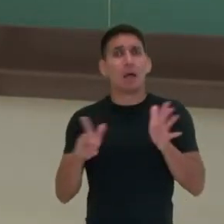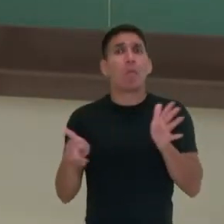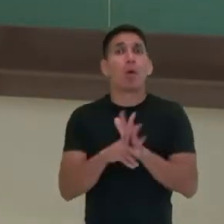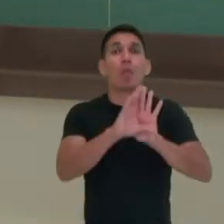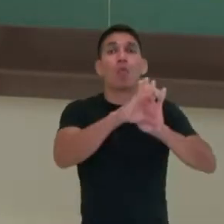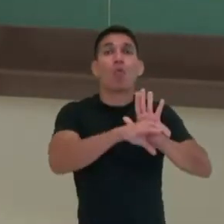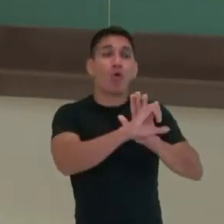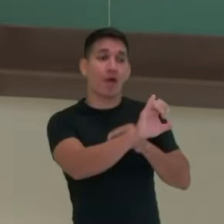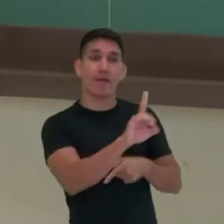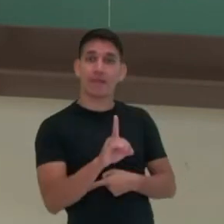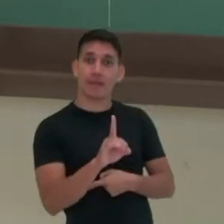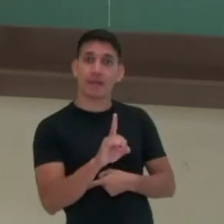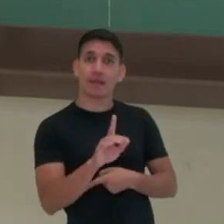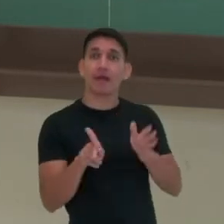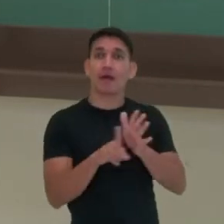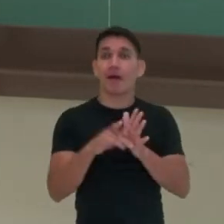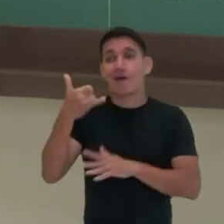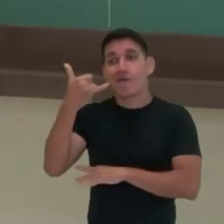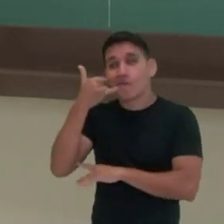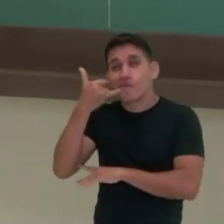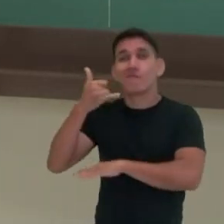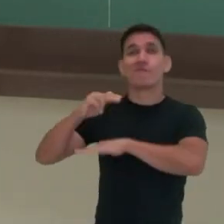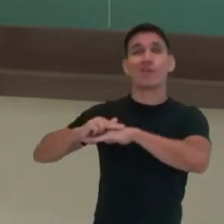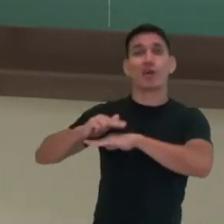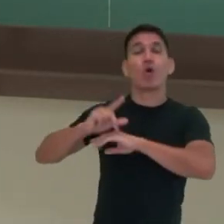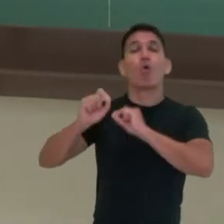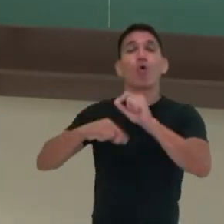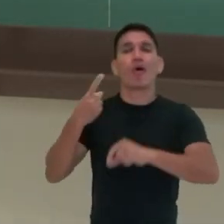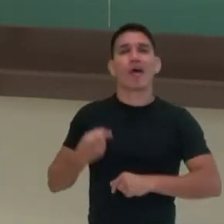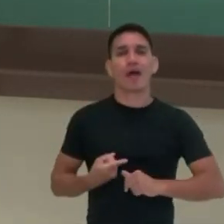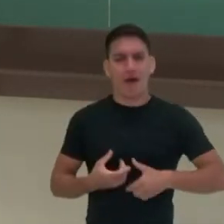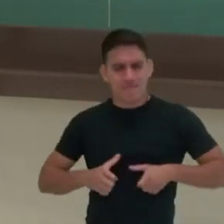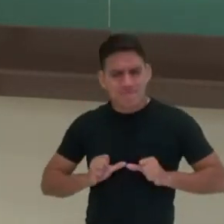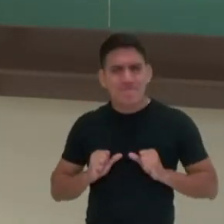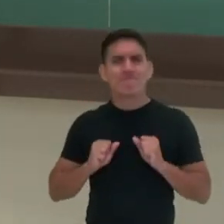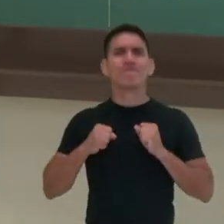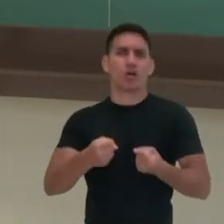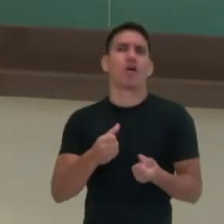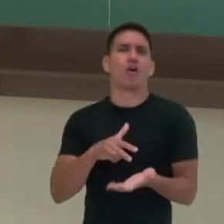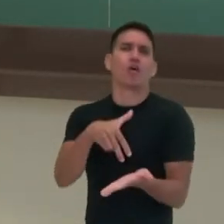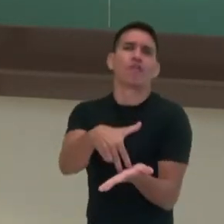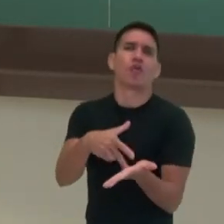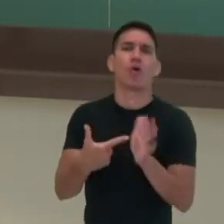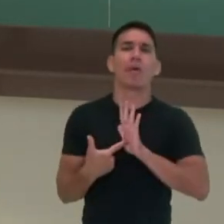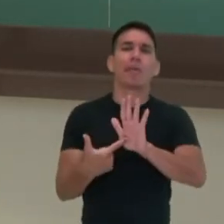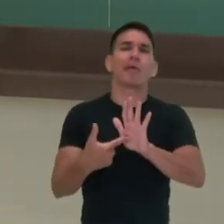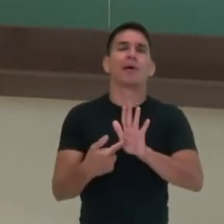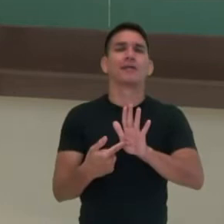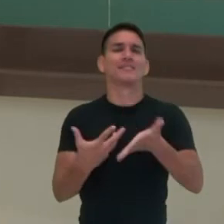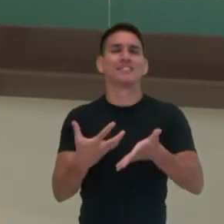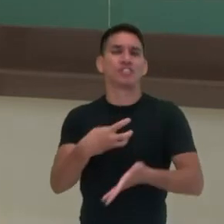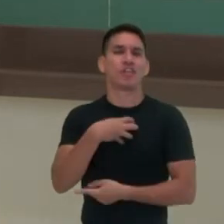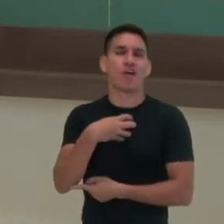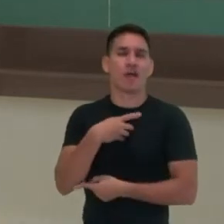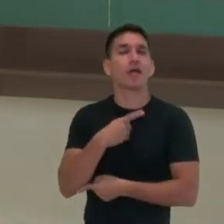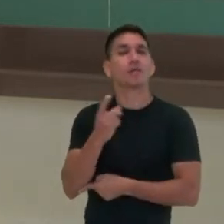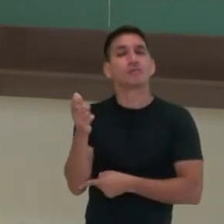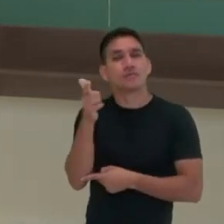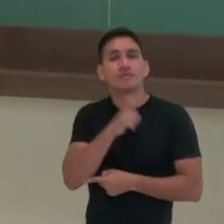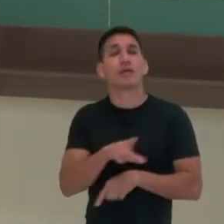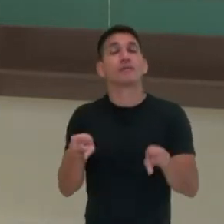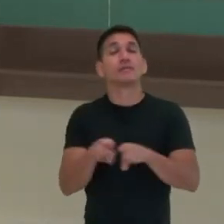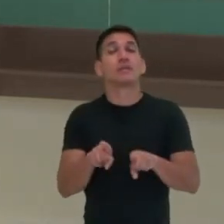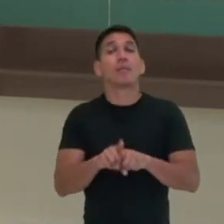de id do Freud. Essa força motriz, essa força que nos impulsiona de certa forma e que também